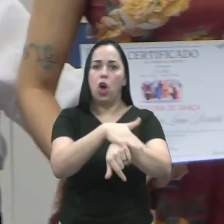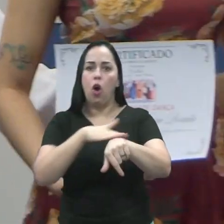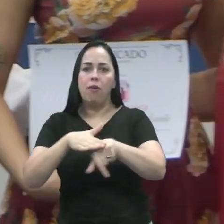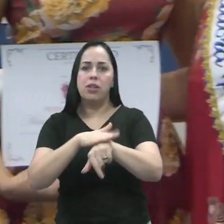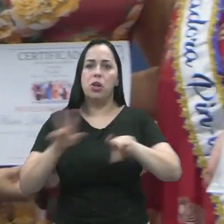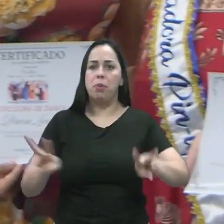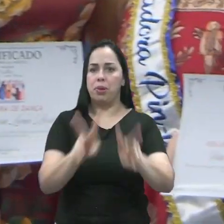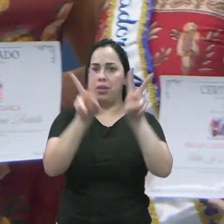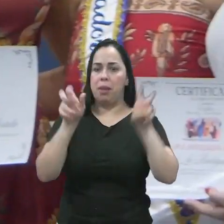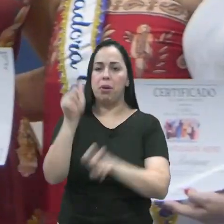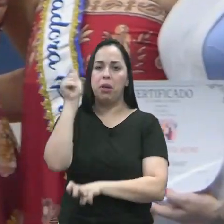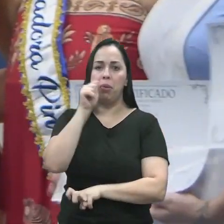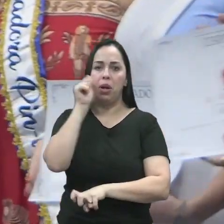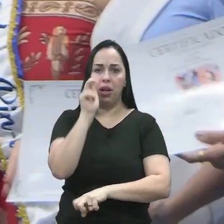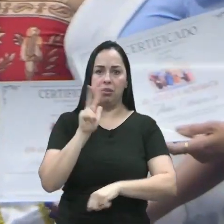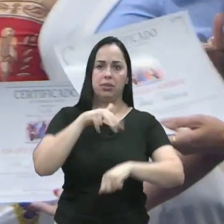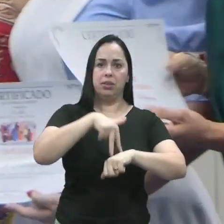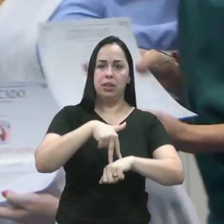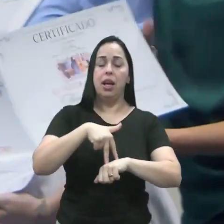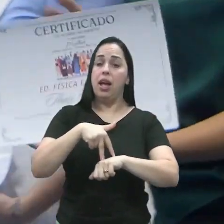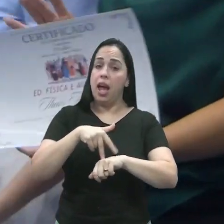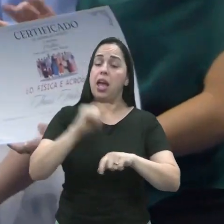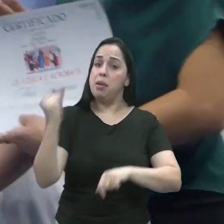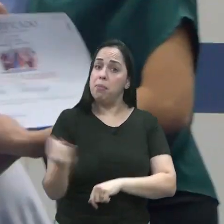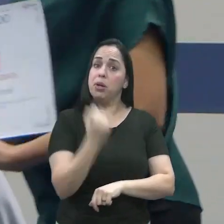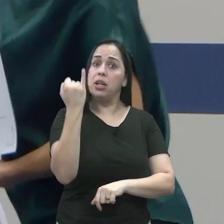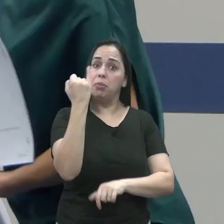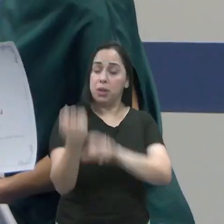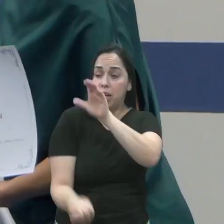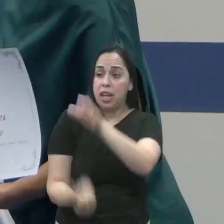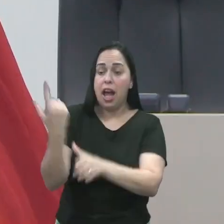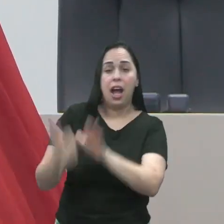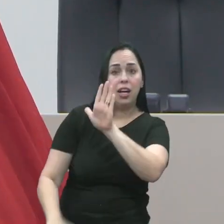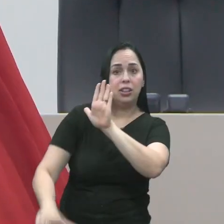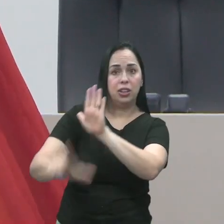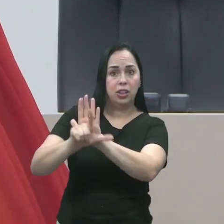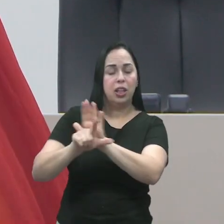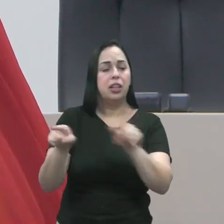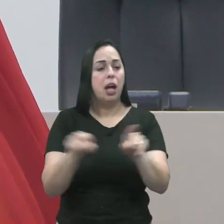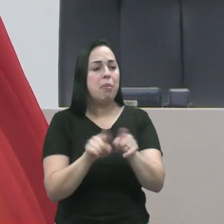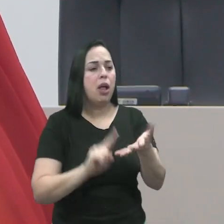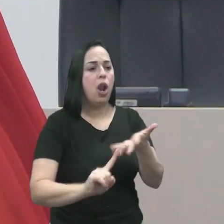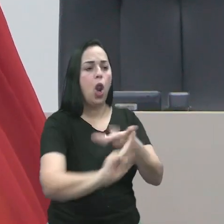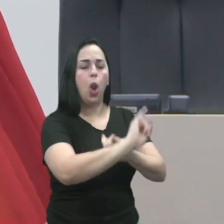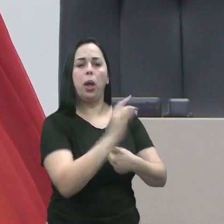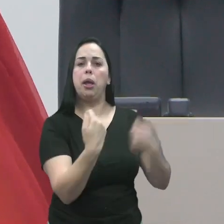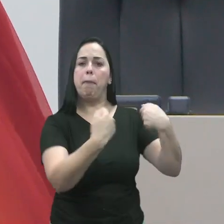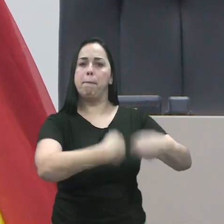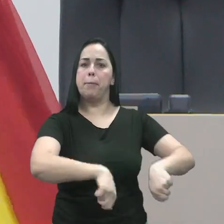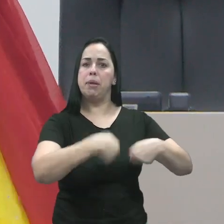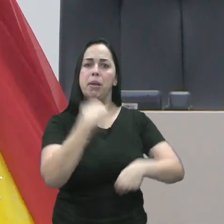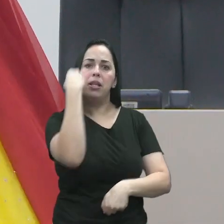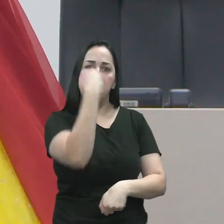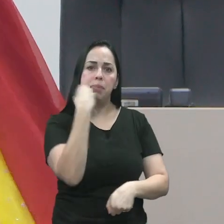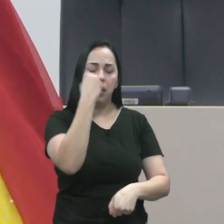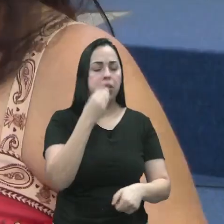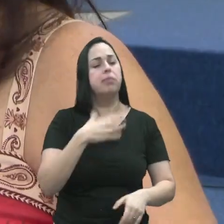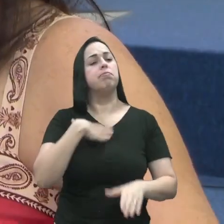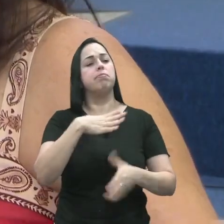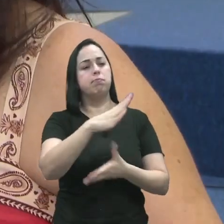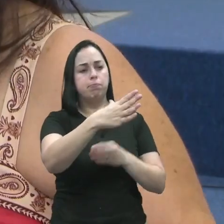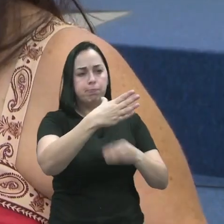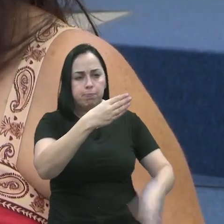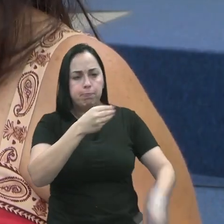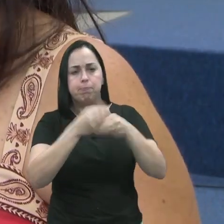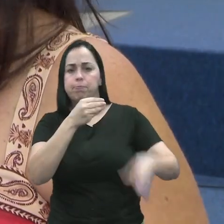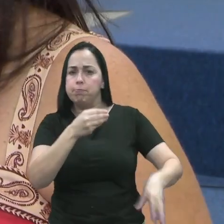é fundamental para propor políticas públicas sobre o tema e ouvir demandas que partem da vivência feminina. É abrir